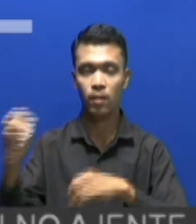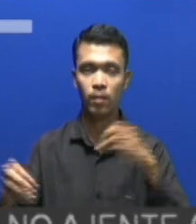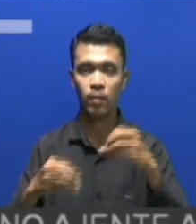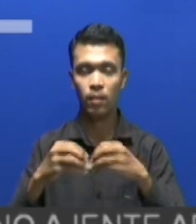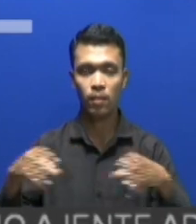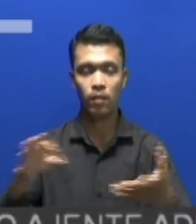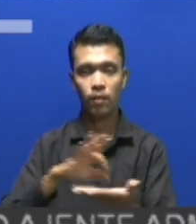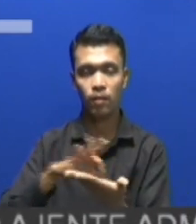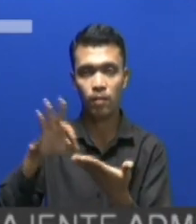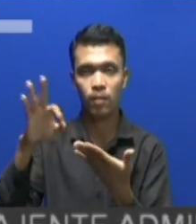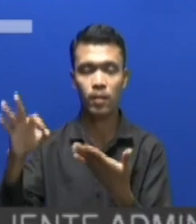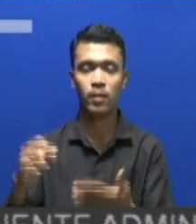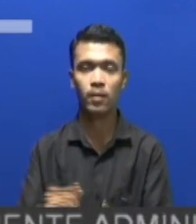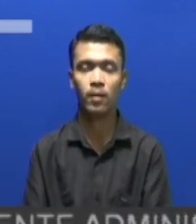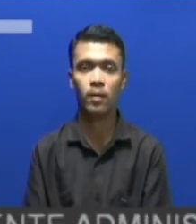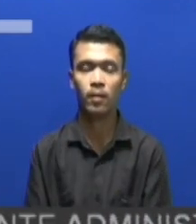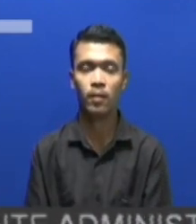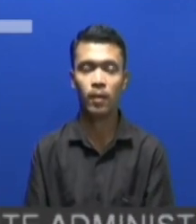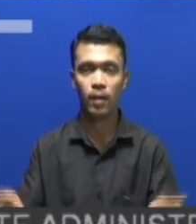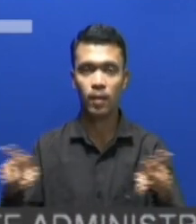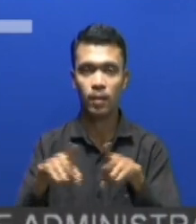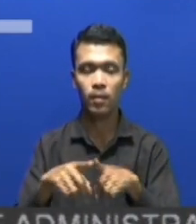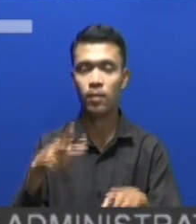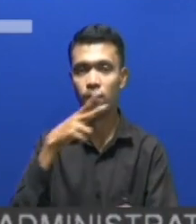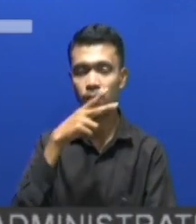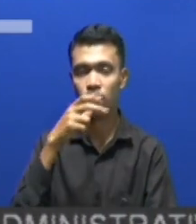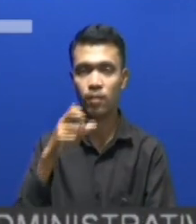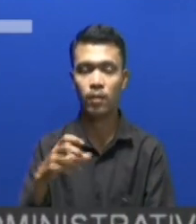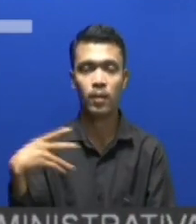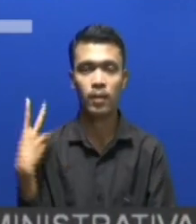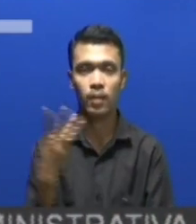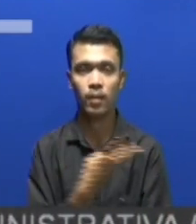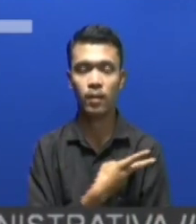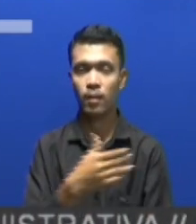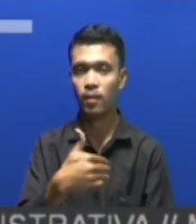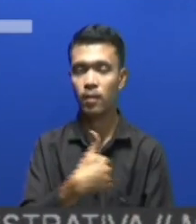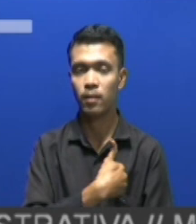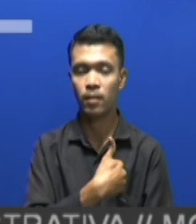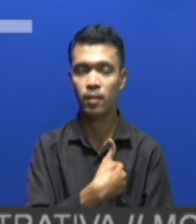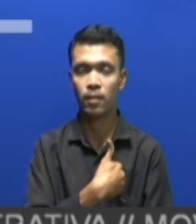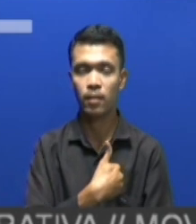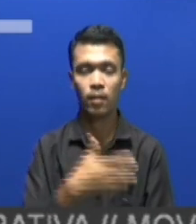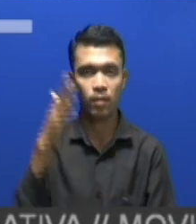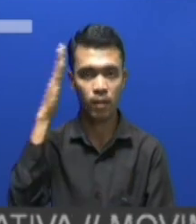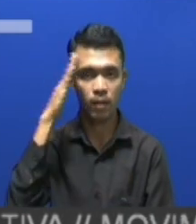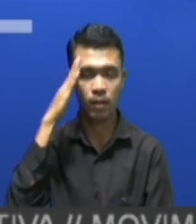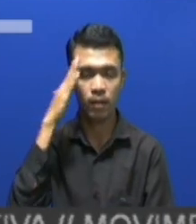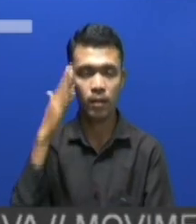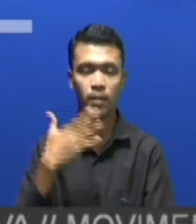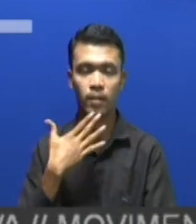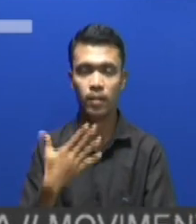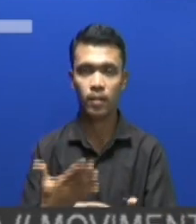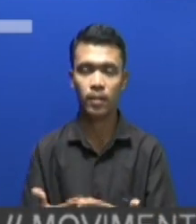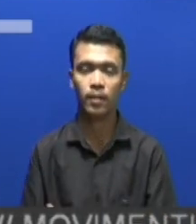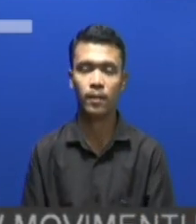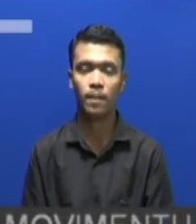né? Até que a língua portuguesa e tá, se dá com a domina de dia. E